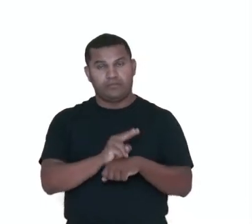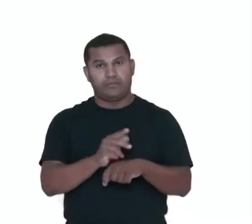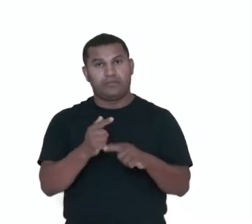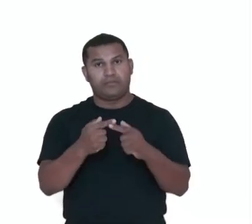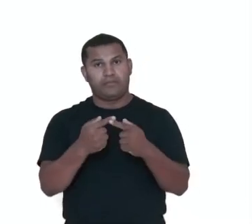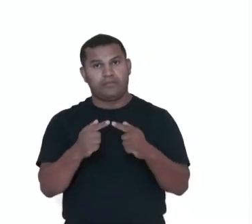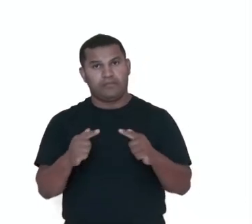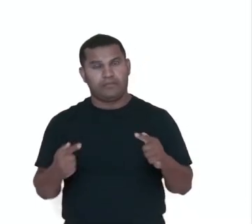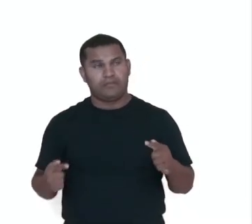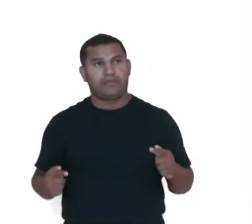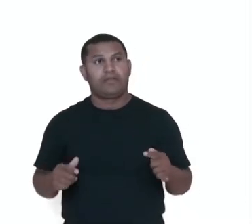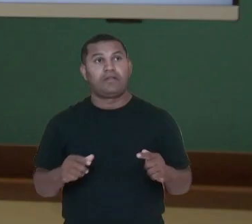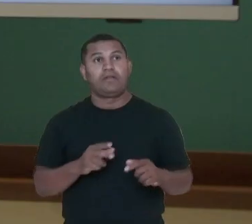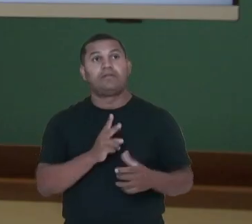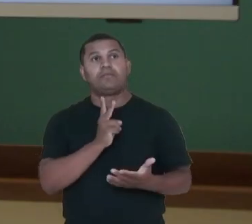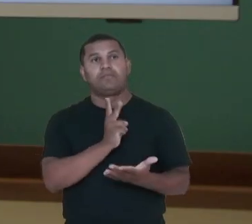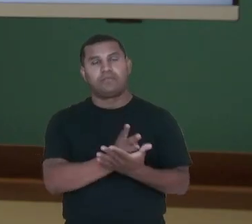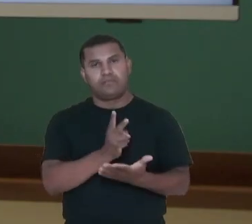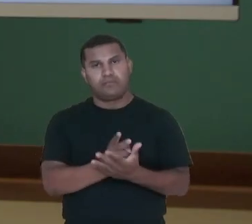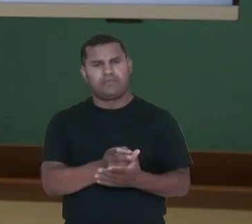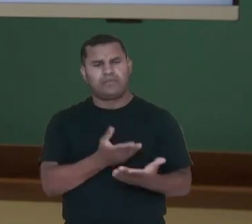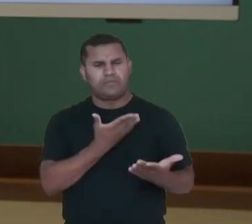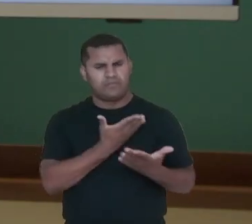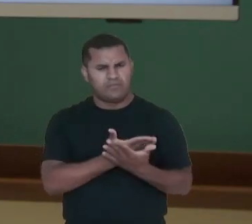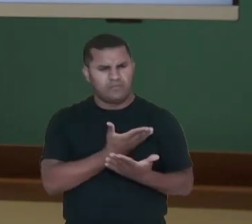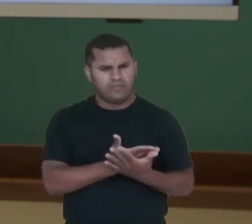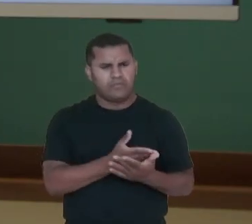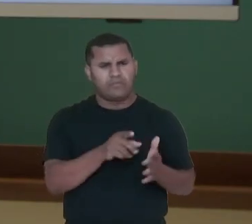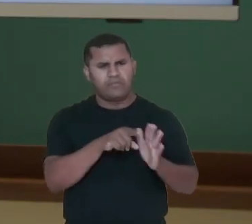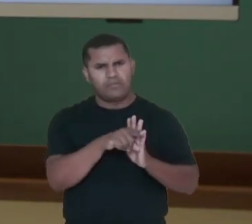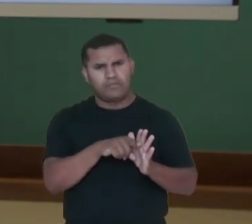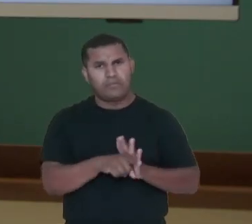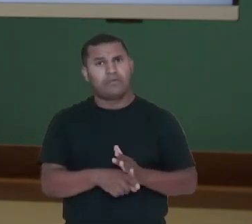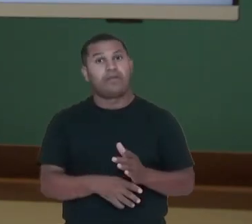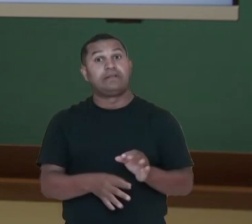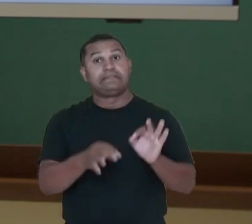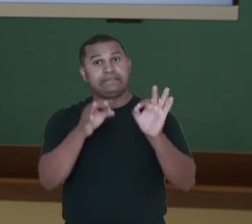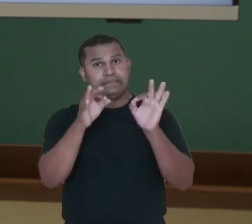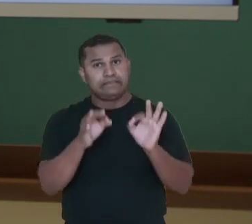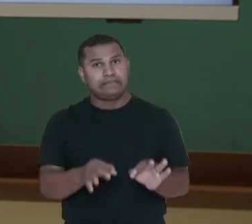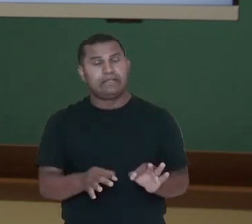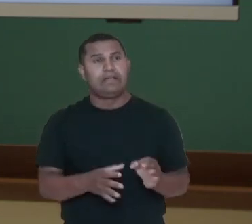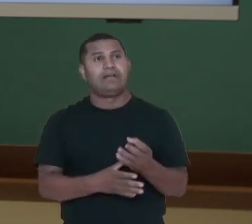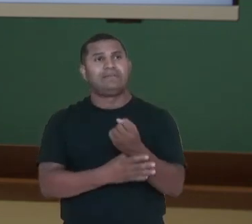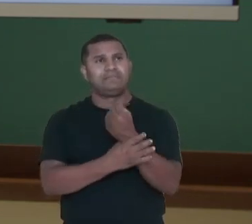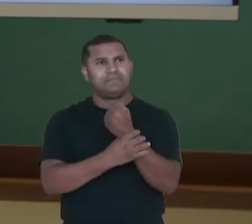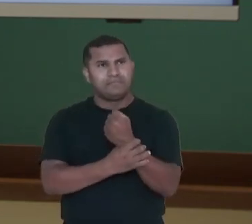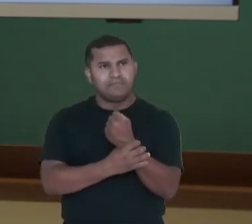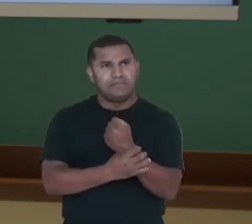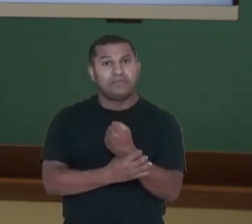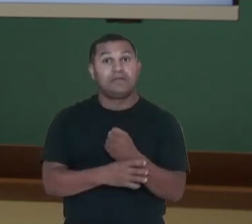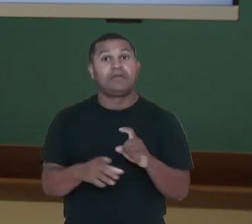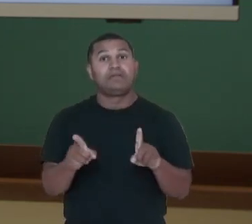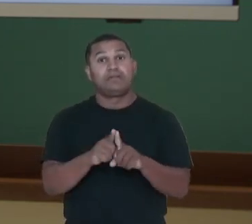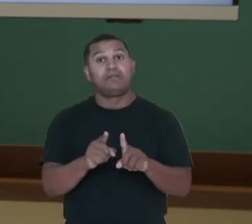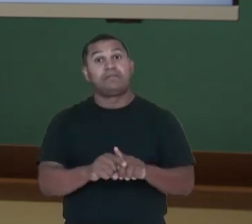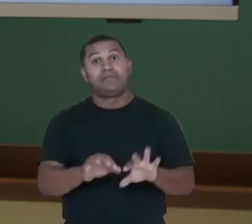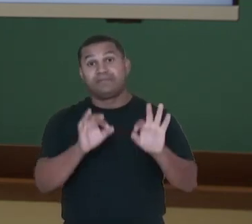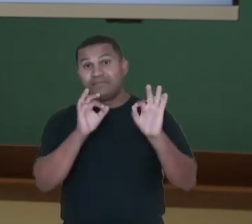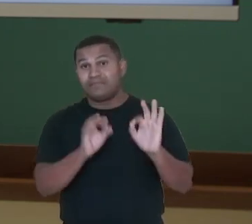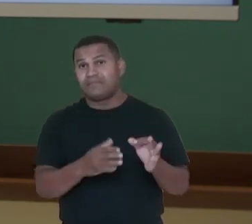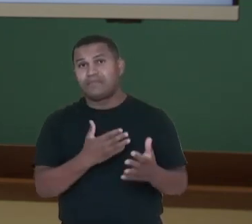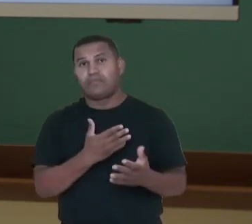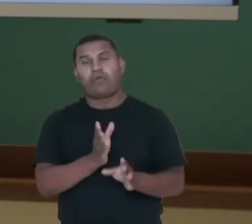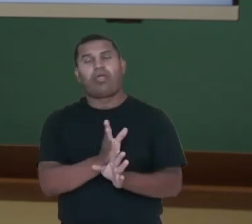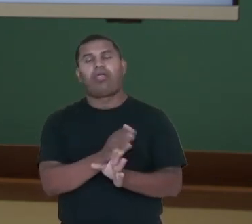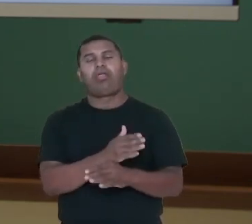são seguidos com critérios rígidos de segurança e eficácia. Não é de qualquer forma que isso vai acontecer,